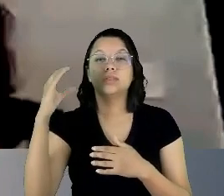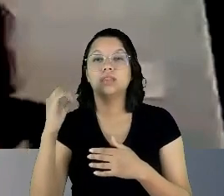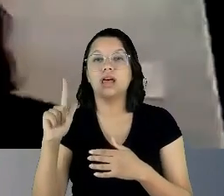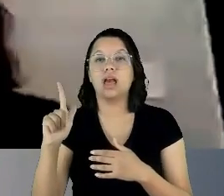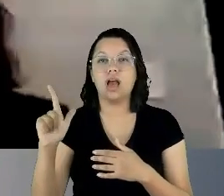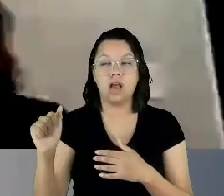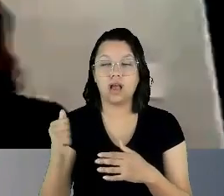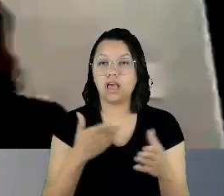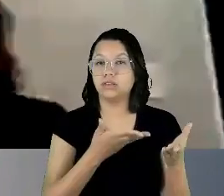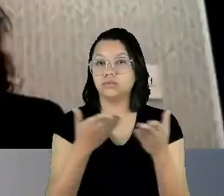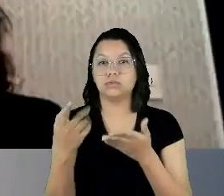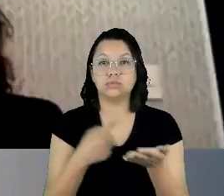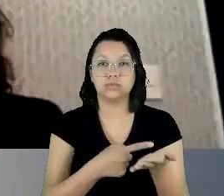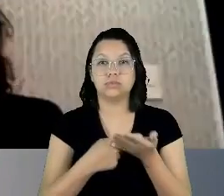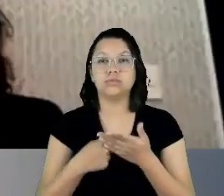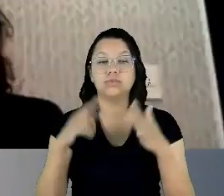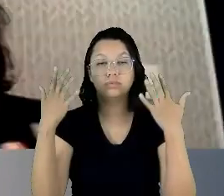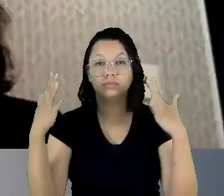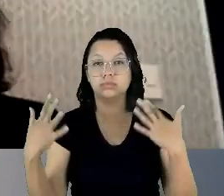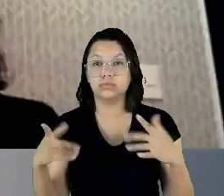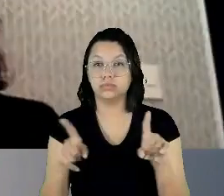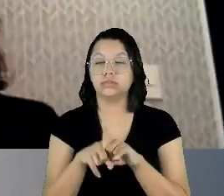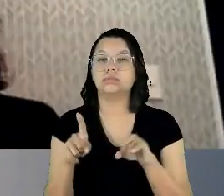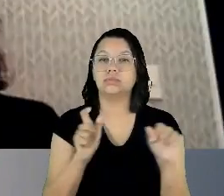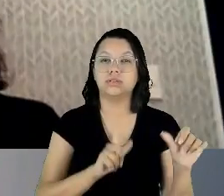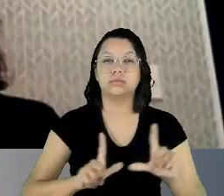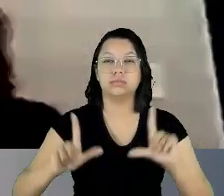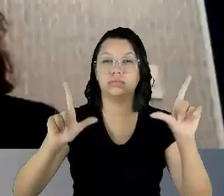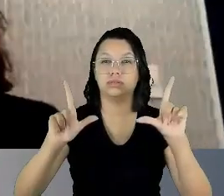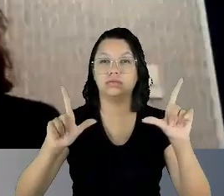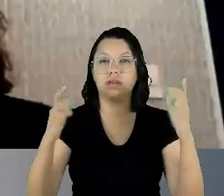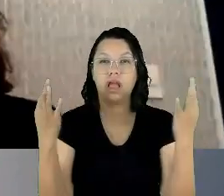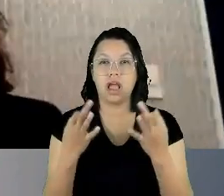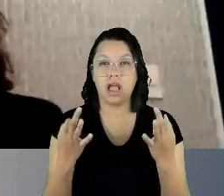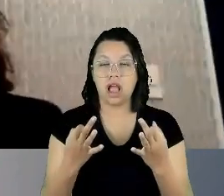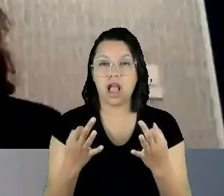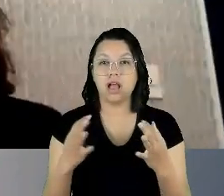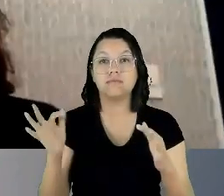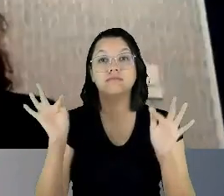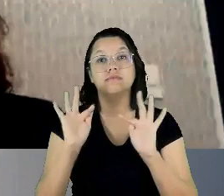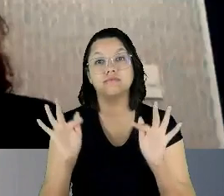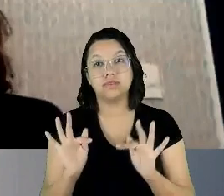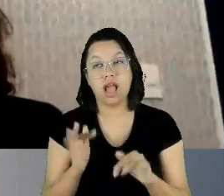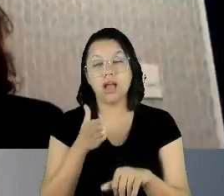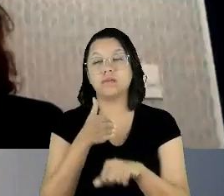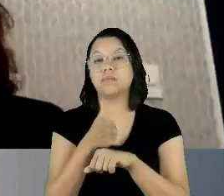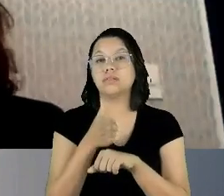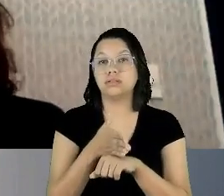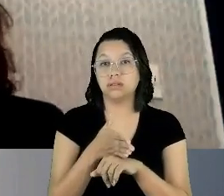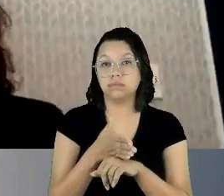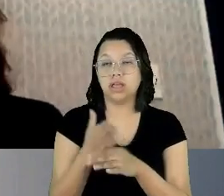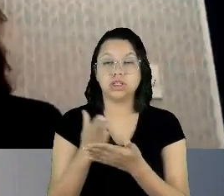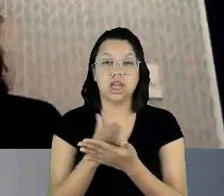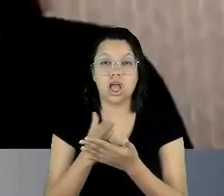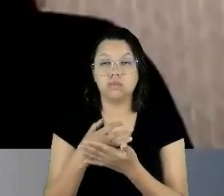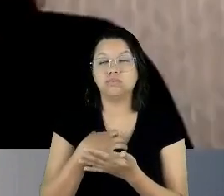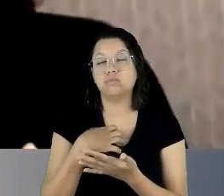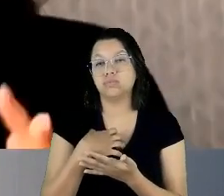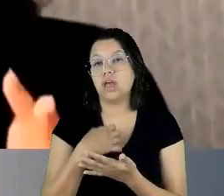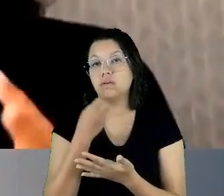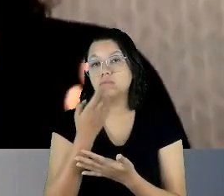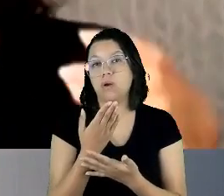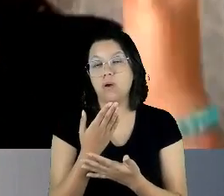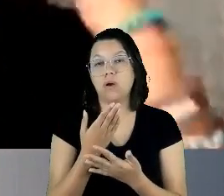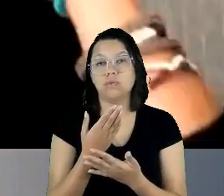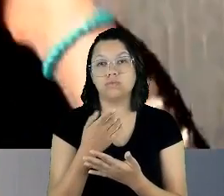pelo convite e parabenizar também por essa plataforma incrível. Fico muito feliz de ter podido fazer parte assim disso de algum modo.